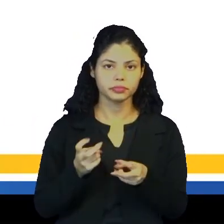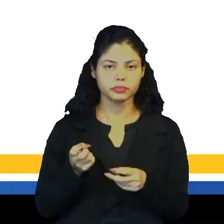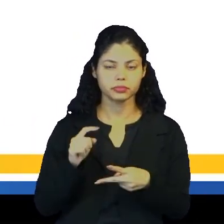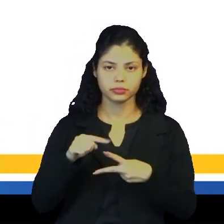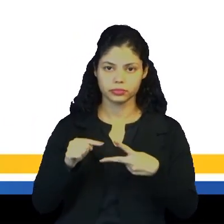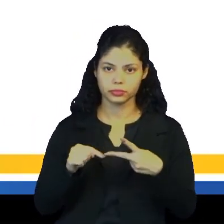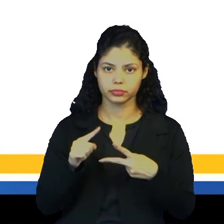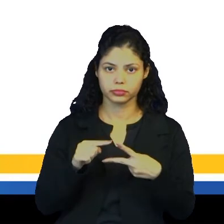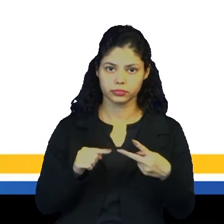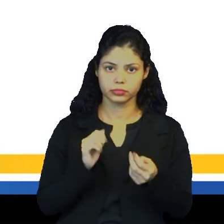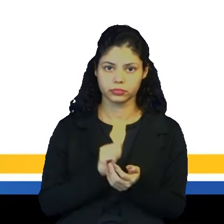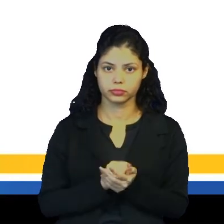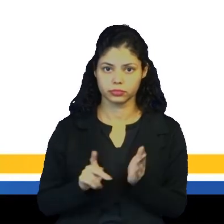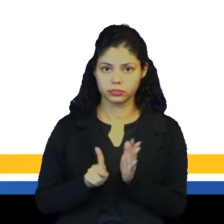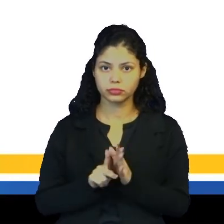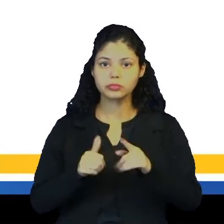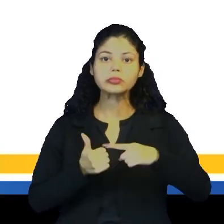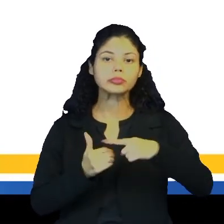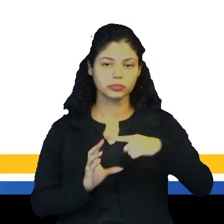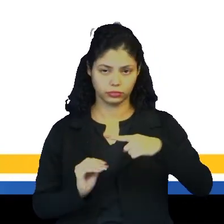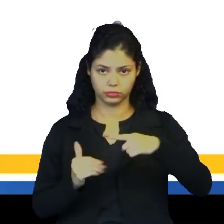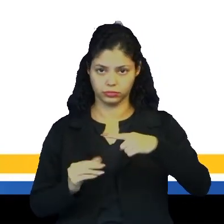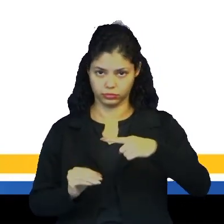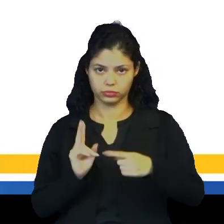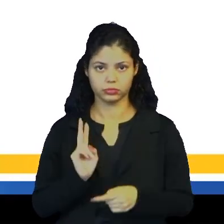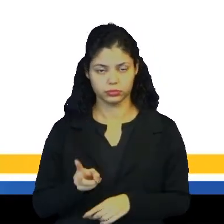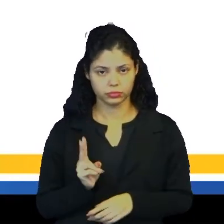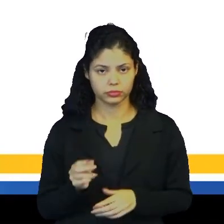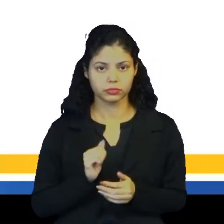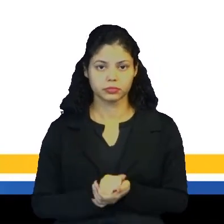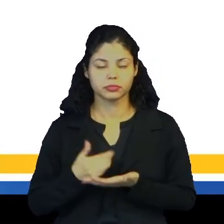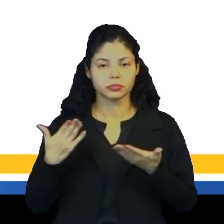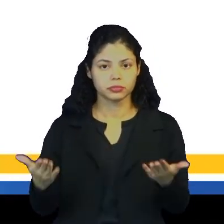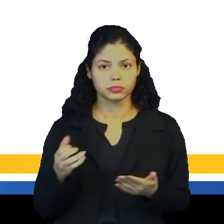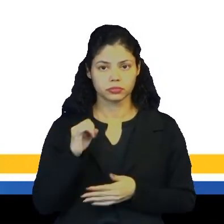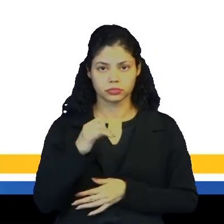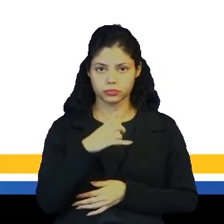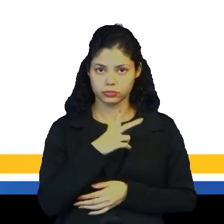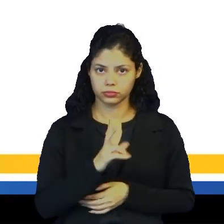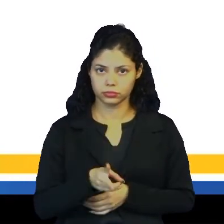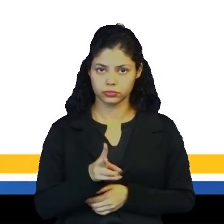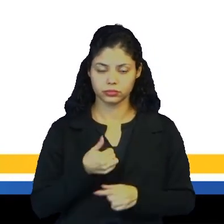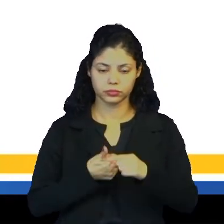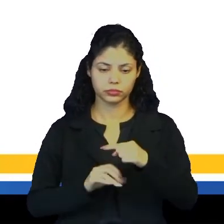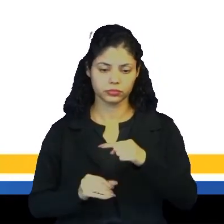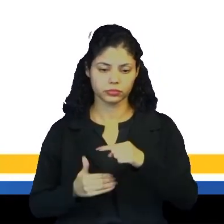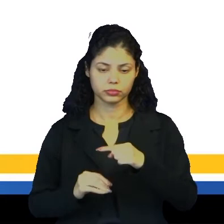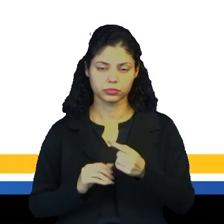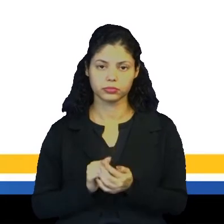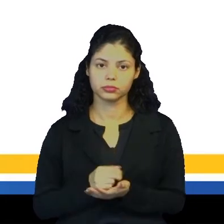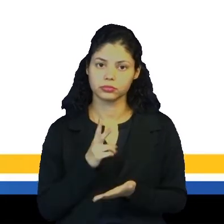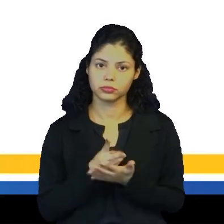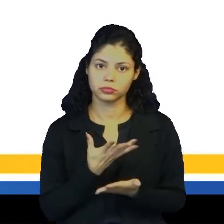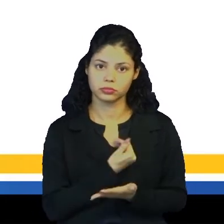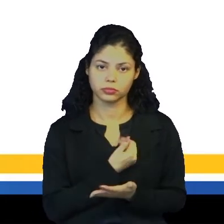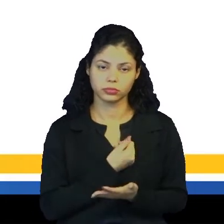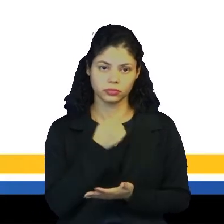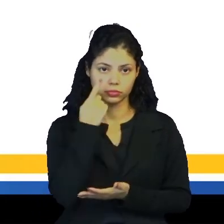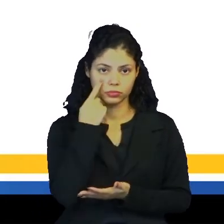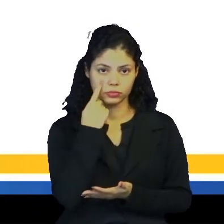que ambos têm o mesmo denominador, como eu acabei de indicar para vocês. Então, se ambos têm o mesmo denominador, nós olhamos para o